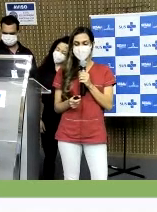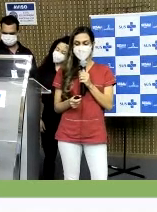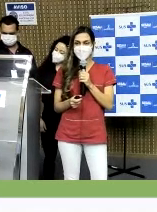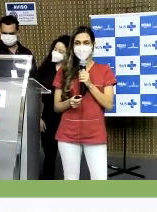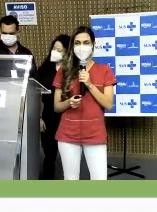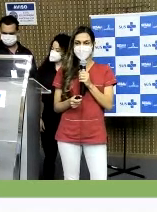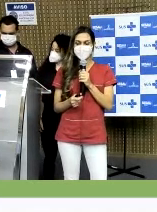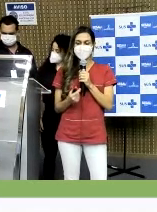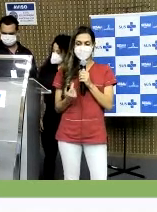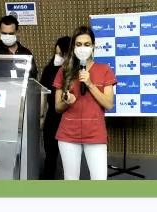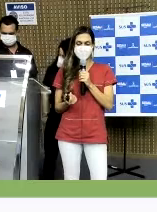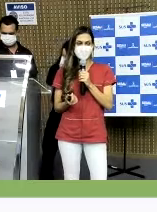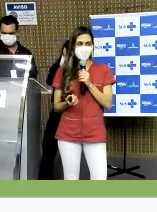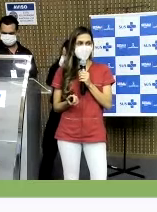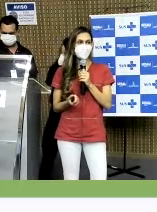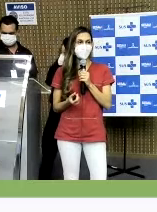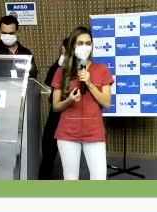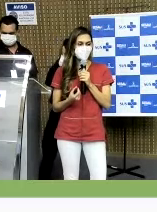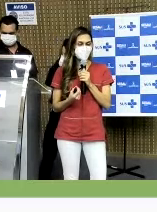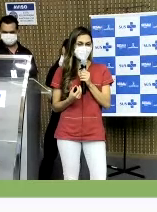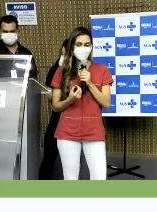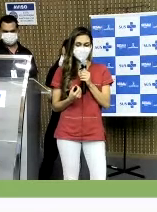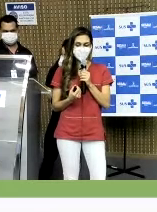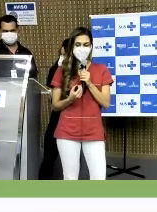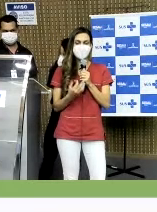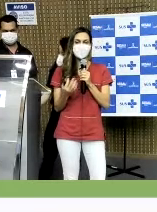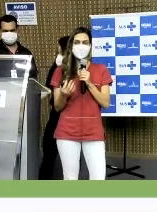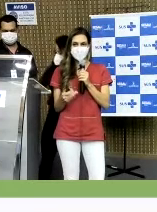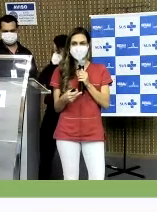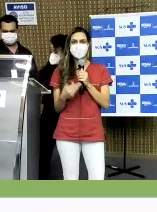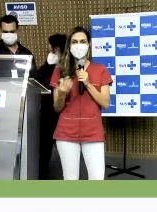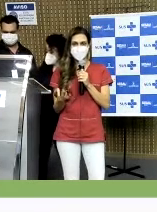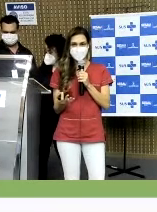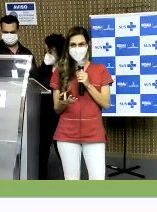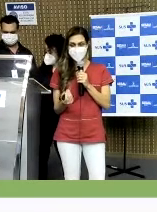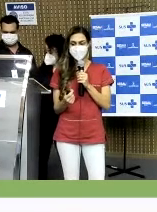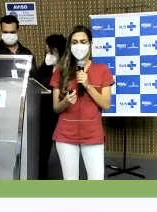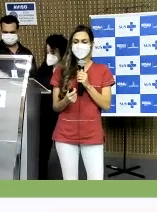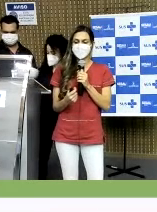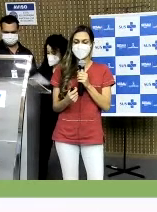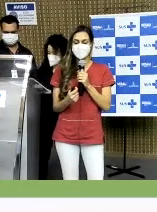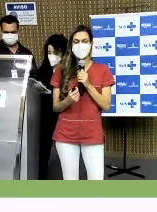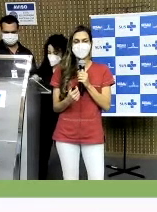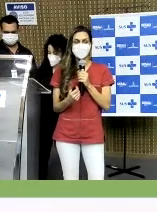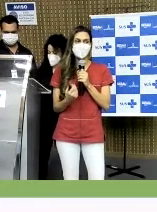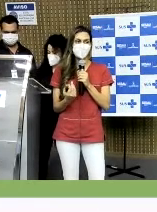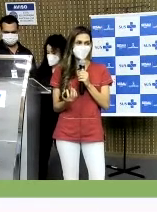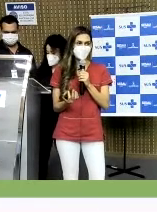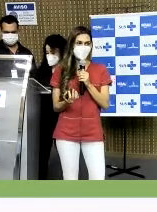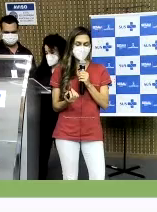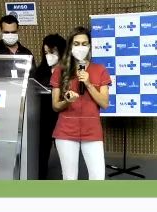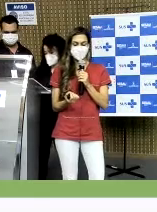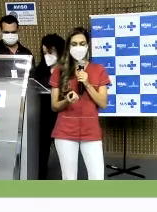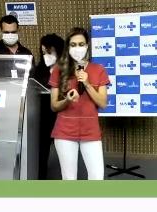melhora. Lembrando também que tudo está relacionado à bandeira prosseguir, né? A gente priorizou